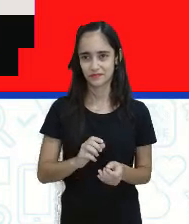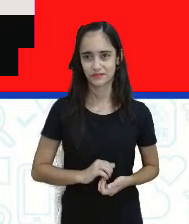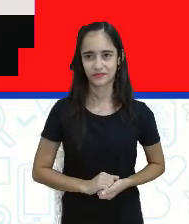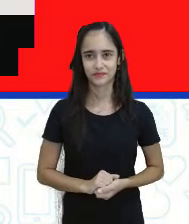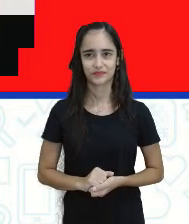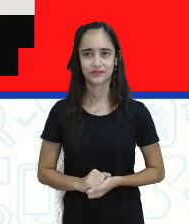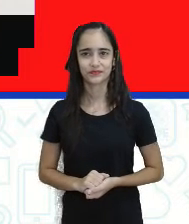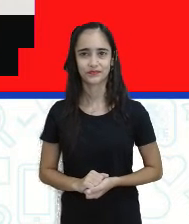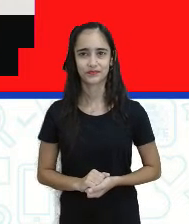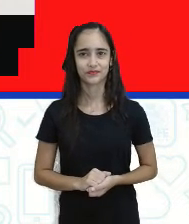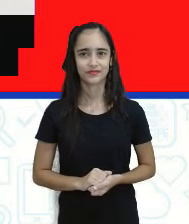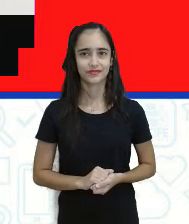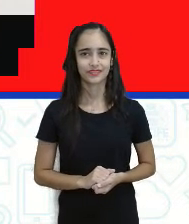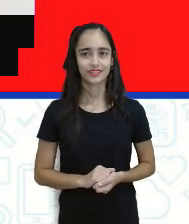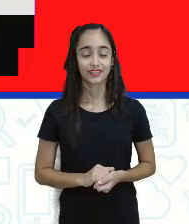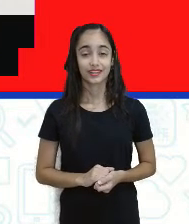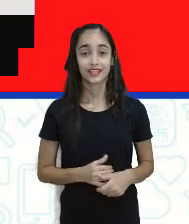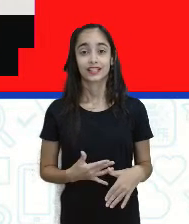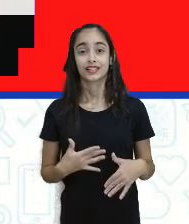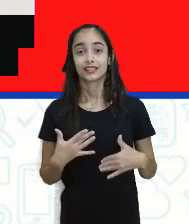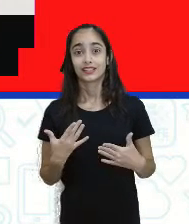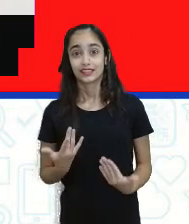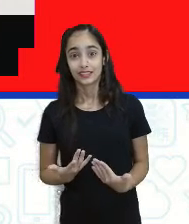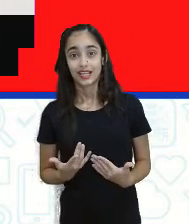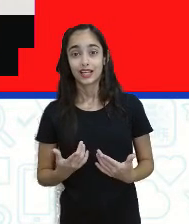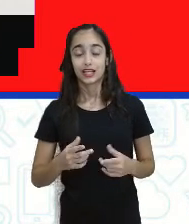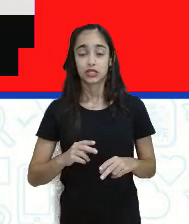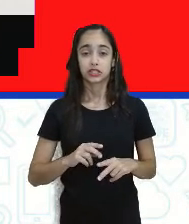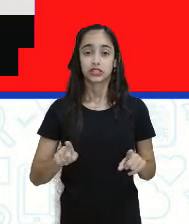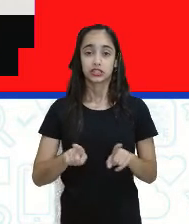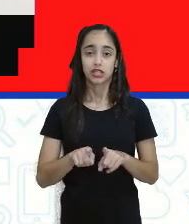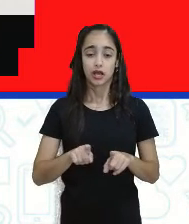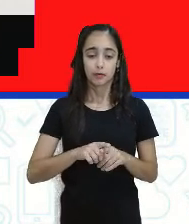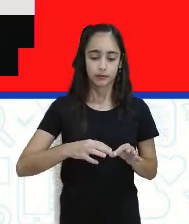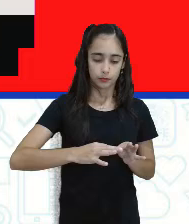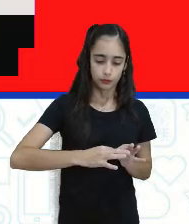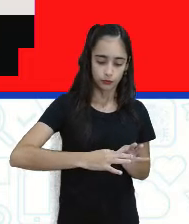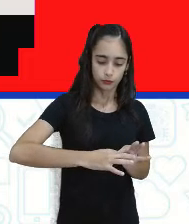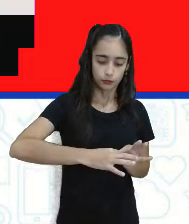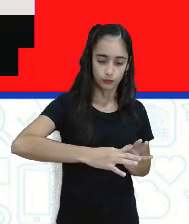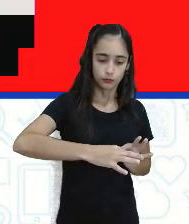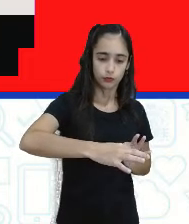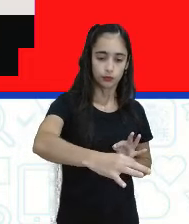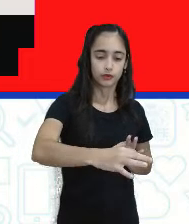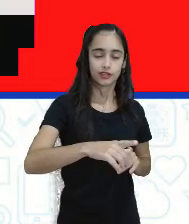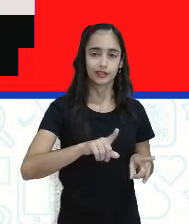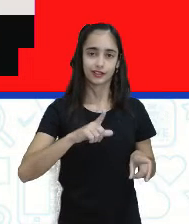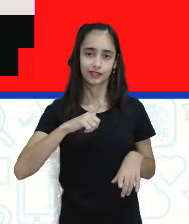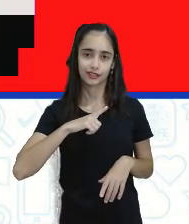isso. E de largura, né, nós temos aí 9 metros